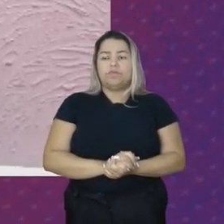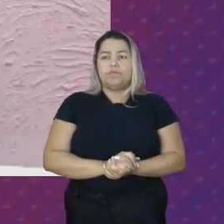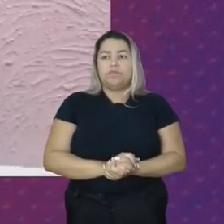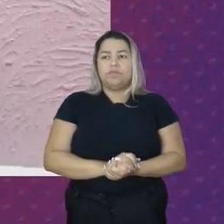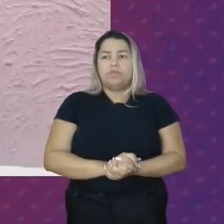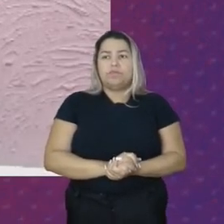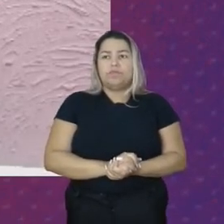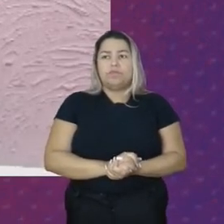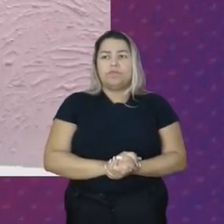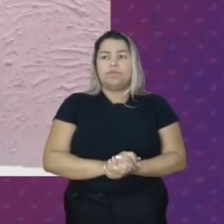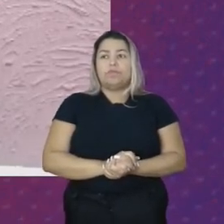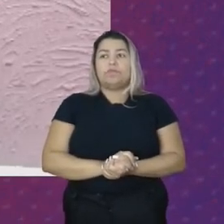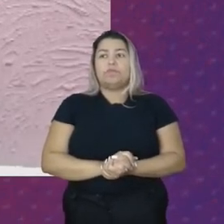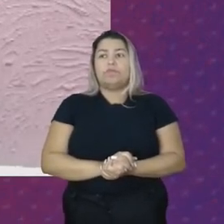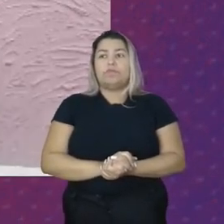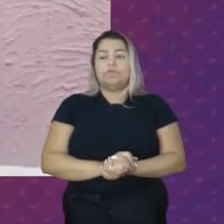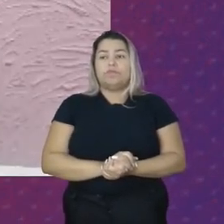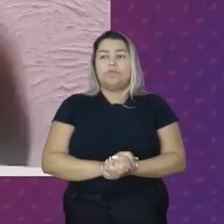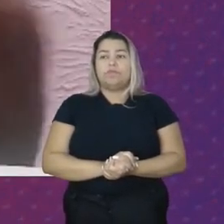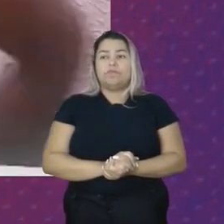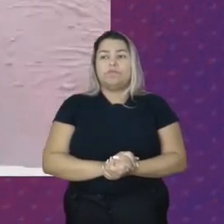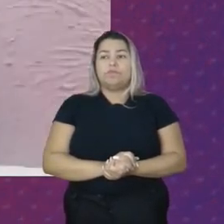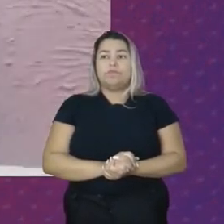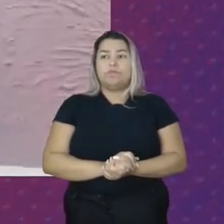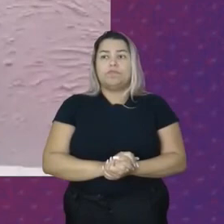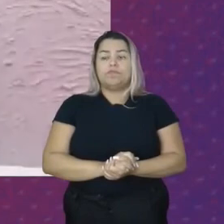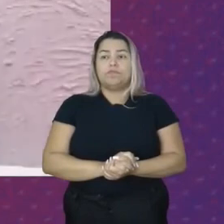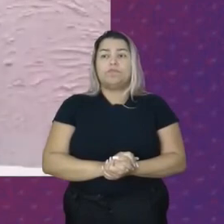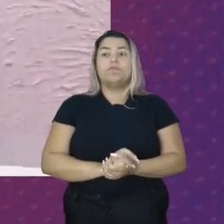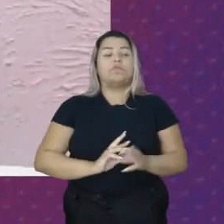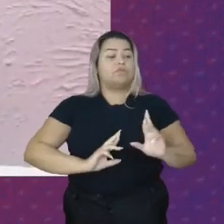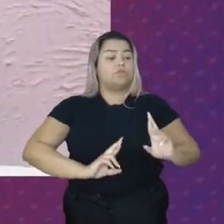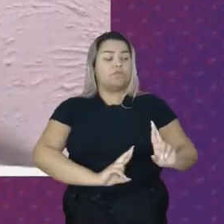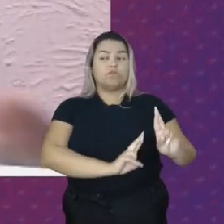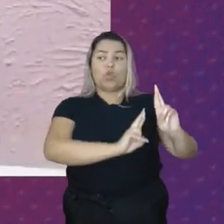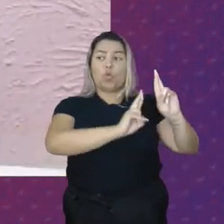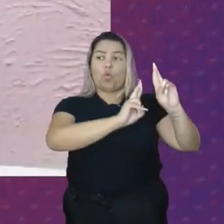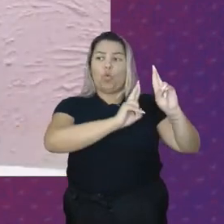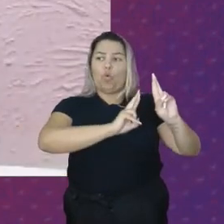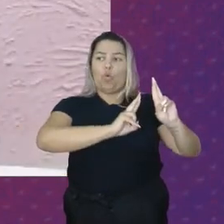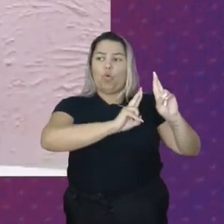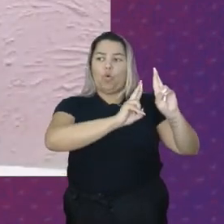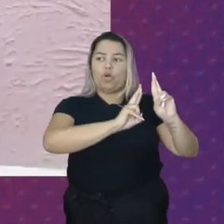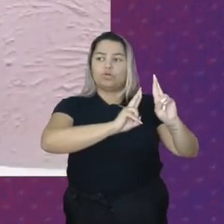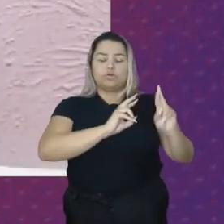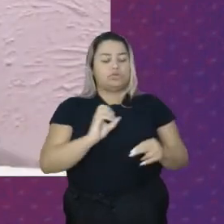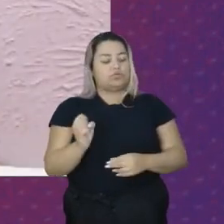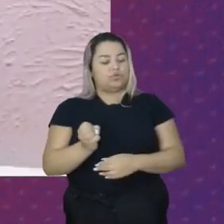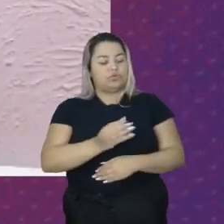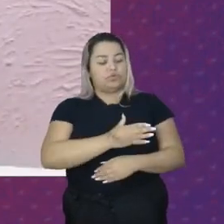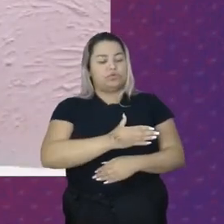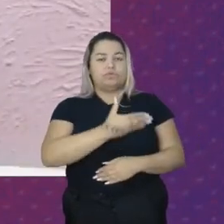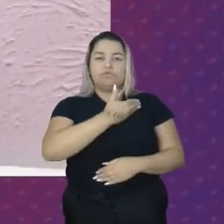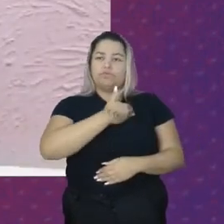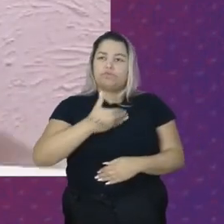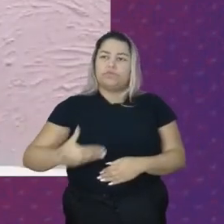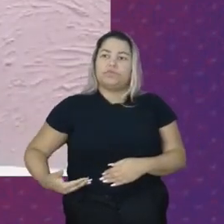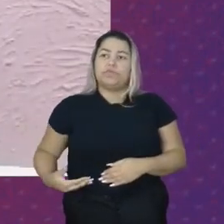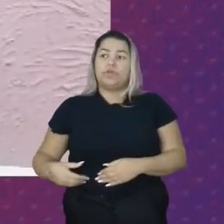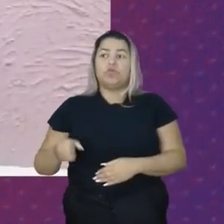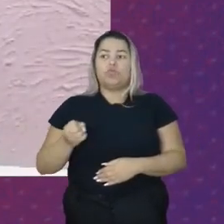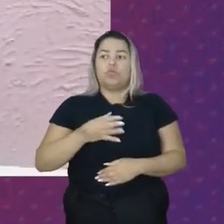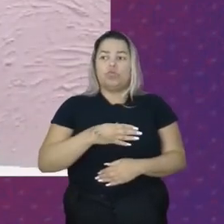não é possibilidade. Nós estamos com esperança, né, de um novo governo, uma nova vida, uma